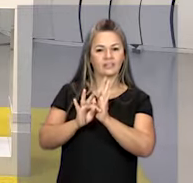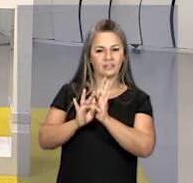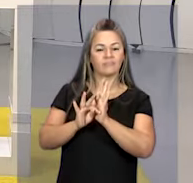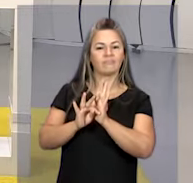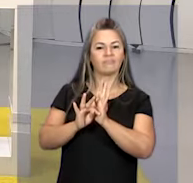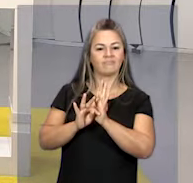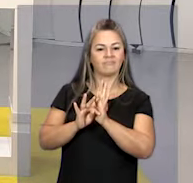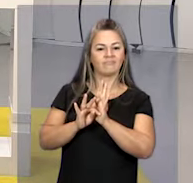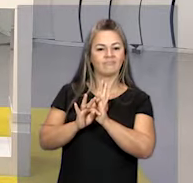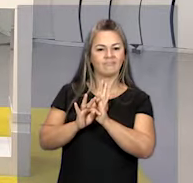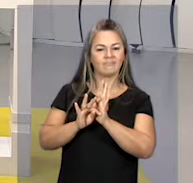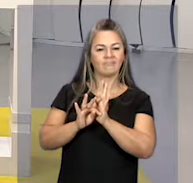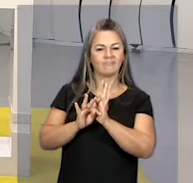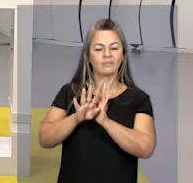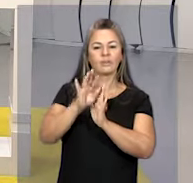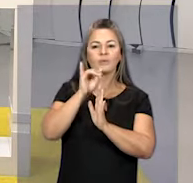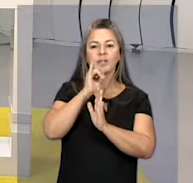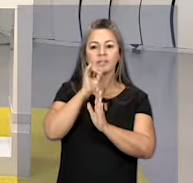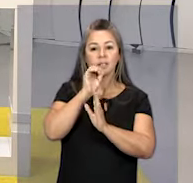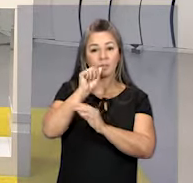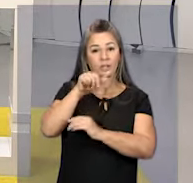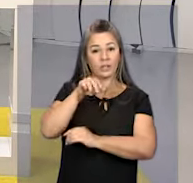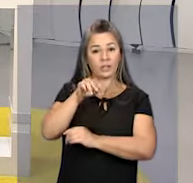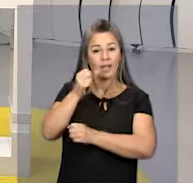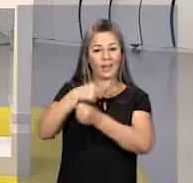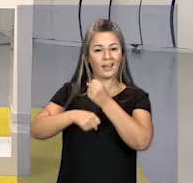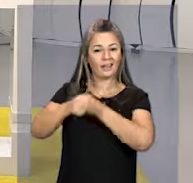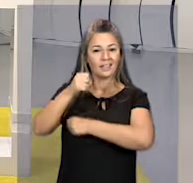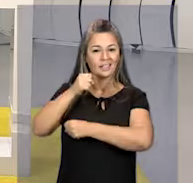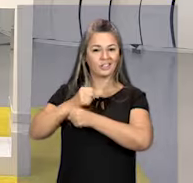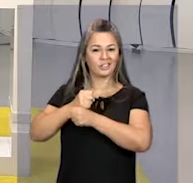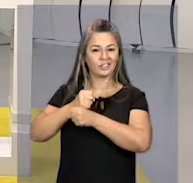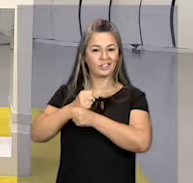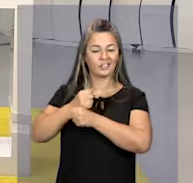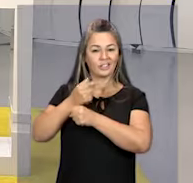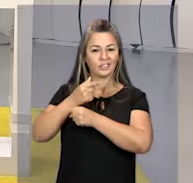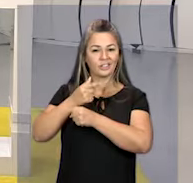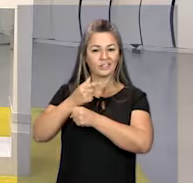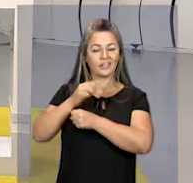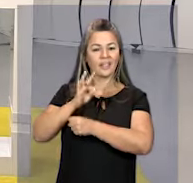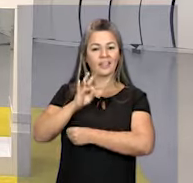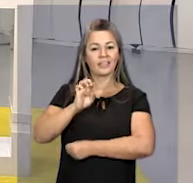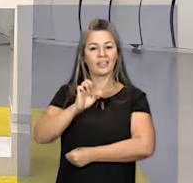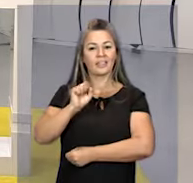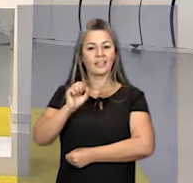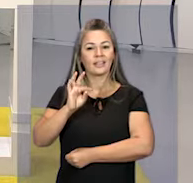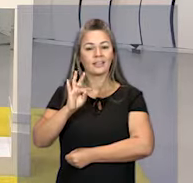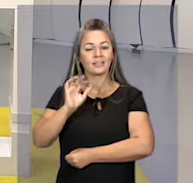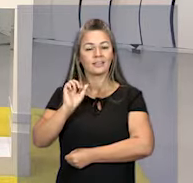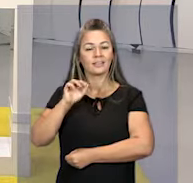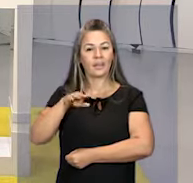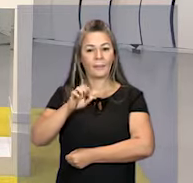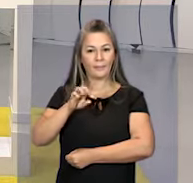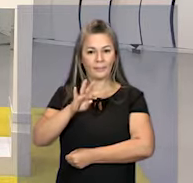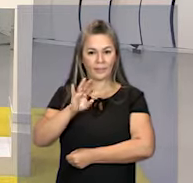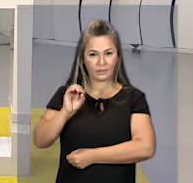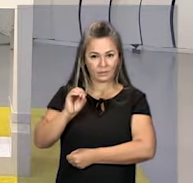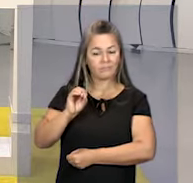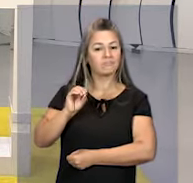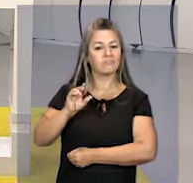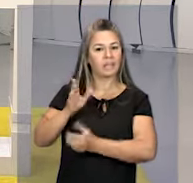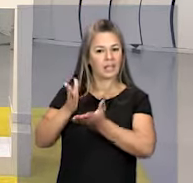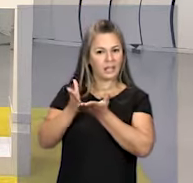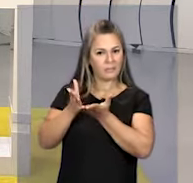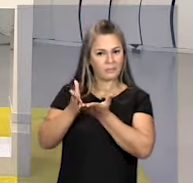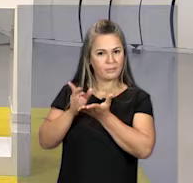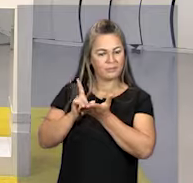são o que é o Antigo Testamento da Bíblia. Essa parte começa com o judaísmo, mas os cristãos também